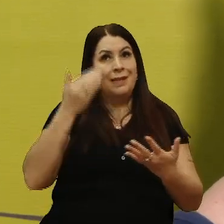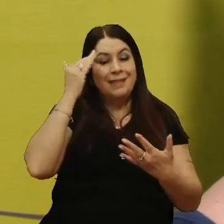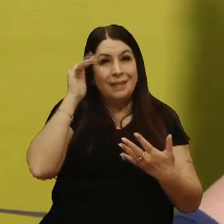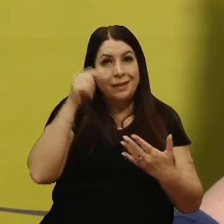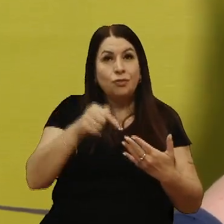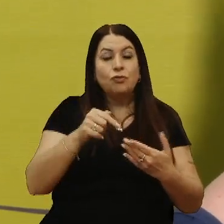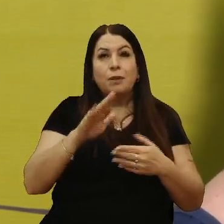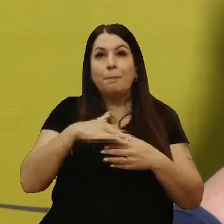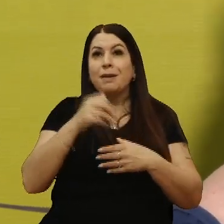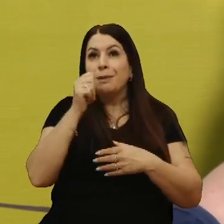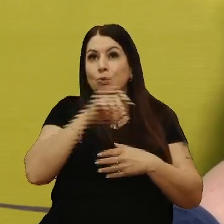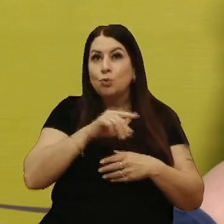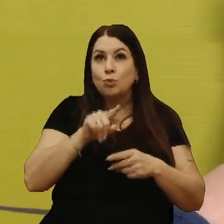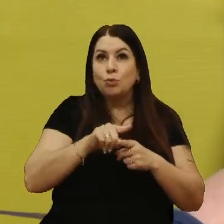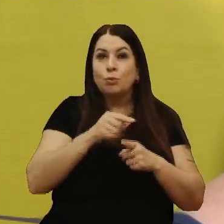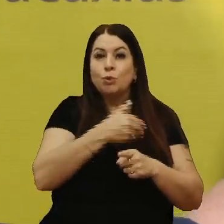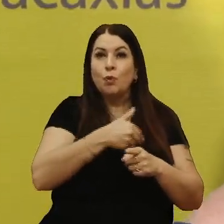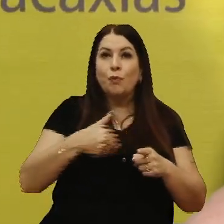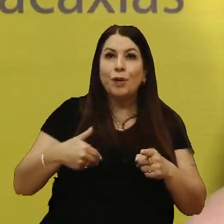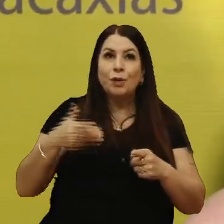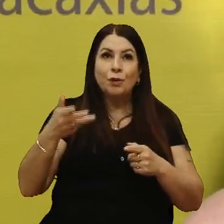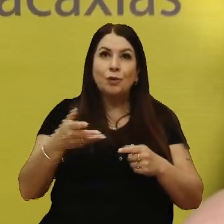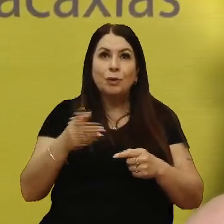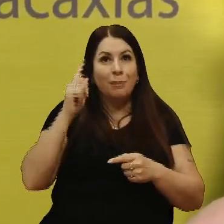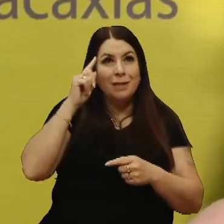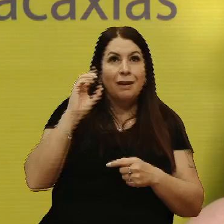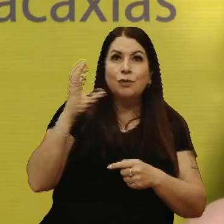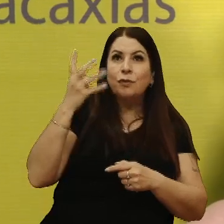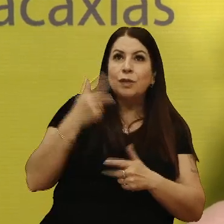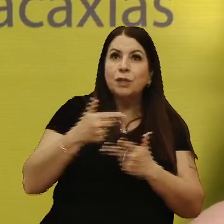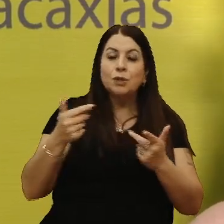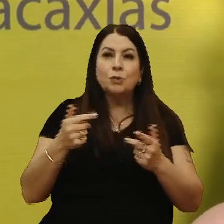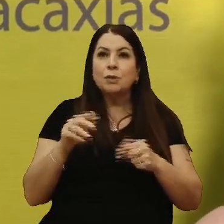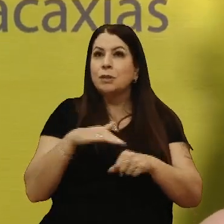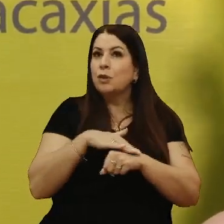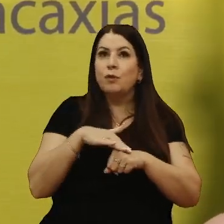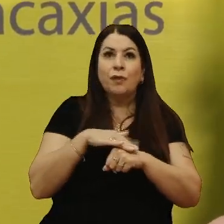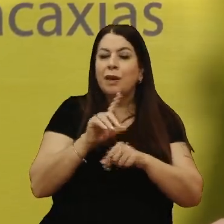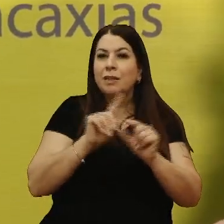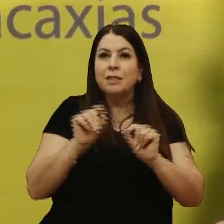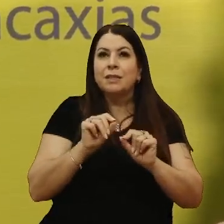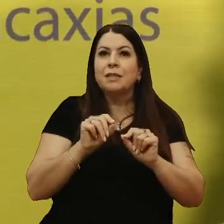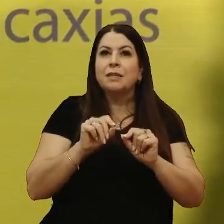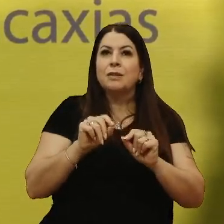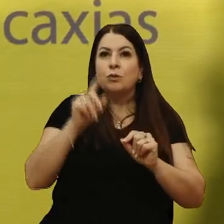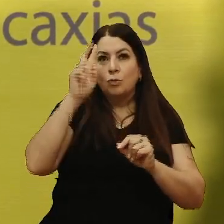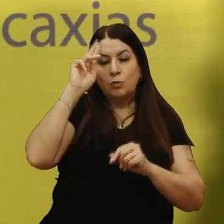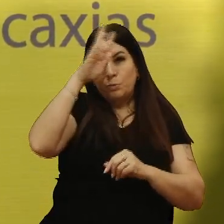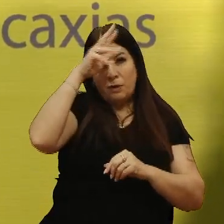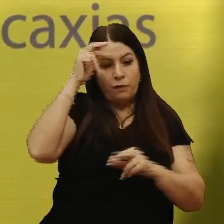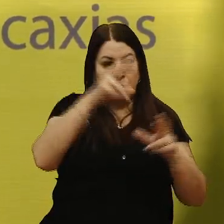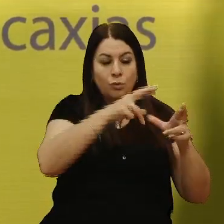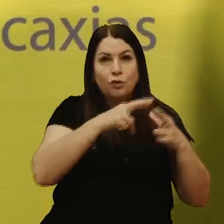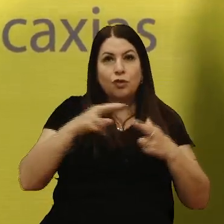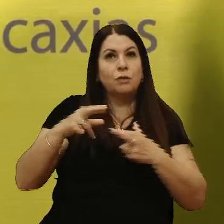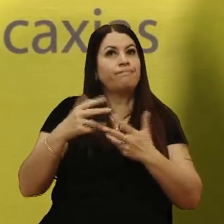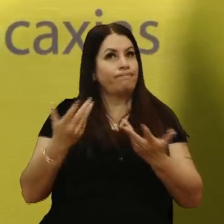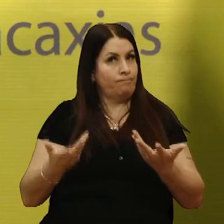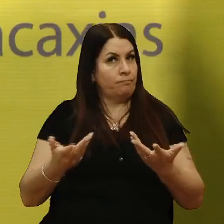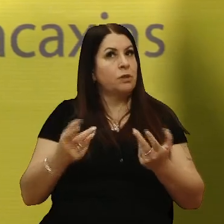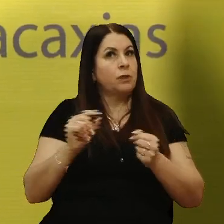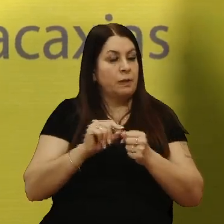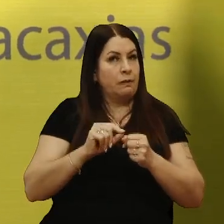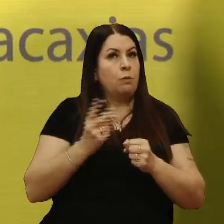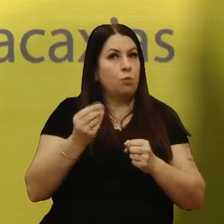e mais absurdo ainda é o governador resolver a situação sem ao menos falar com os prefeitos da região, né? Então isso a gente